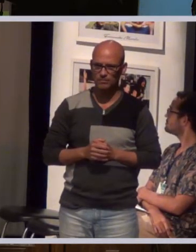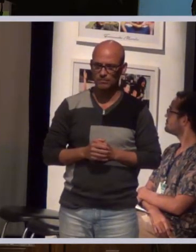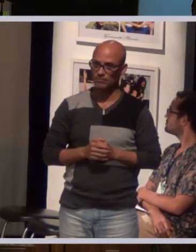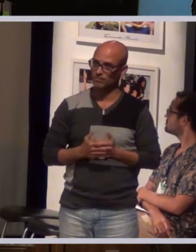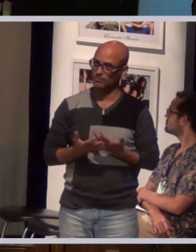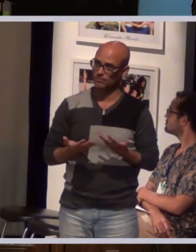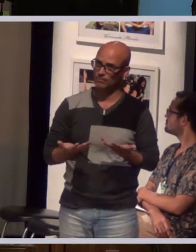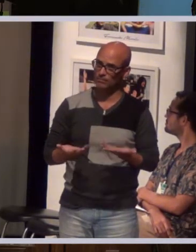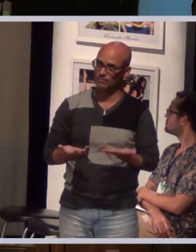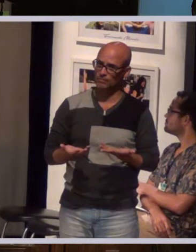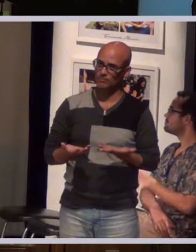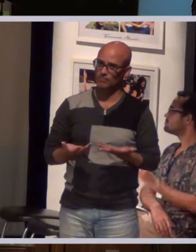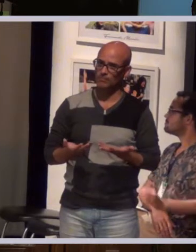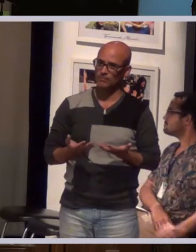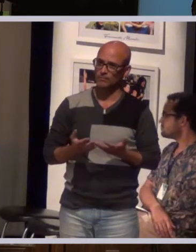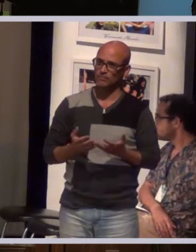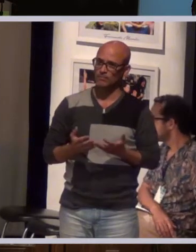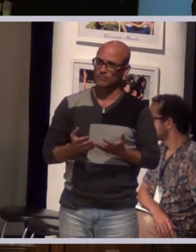Então,